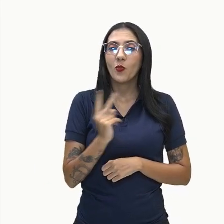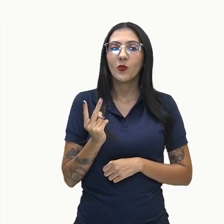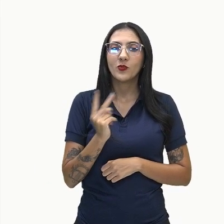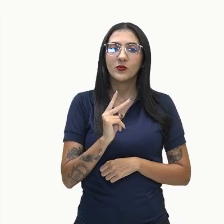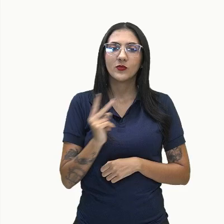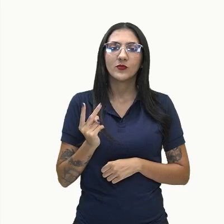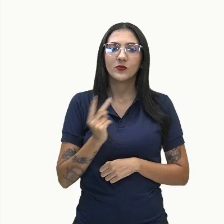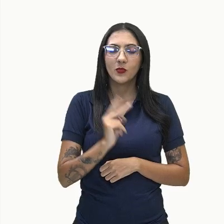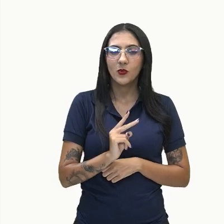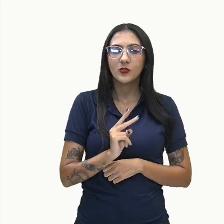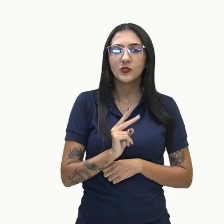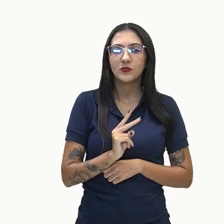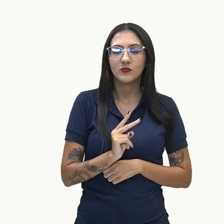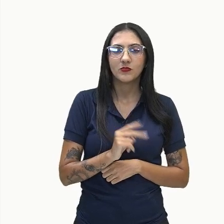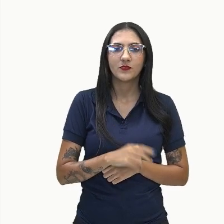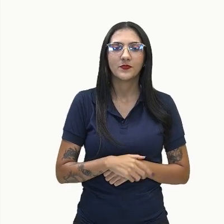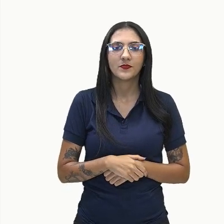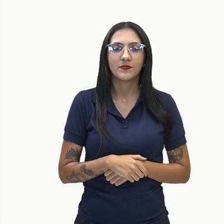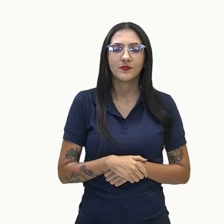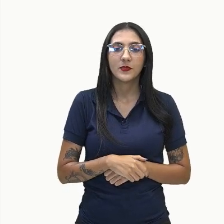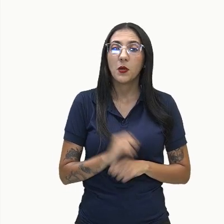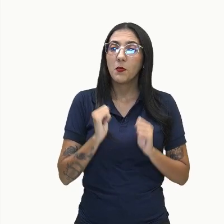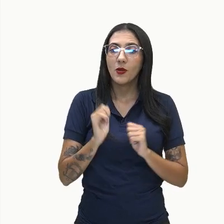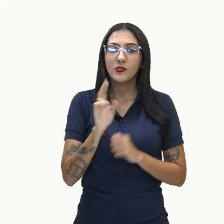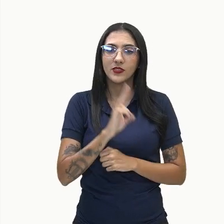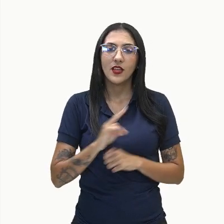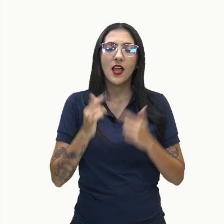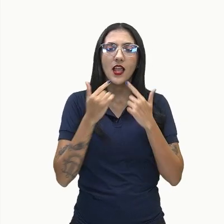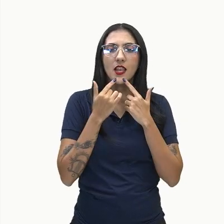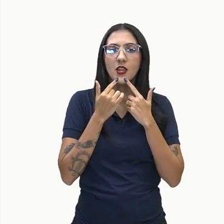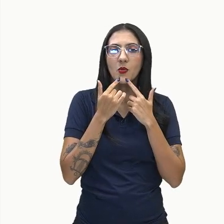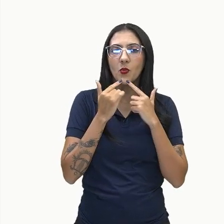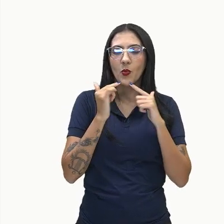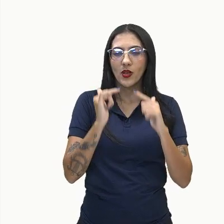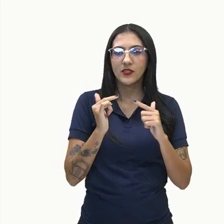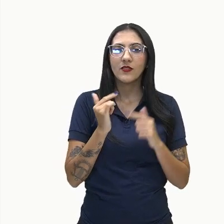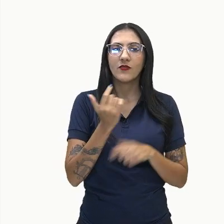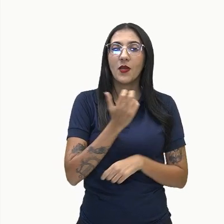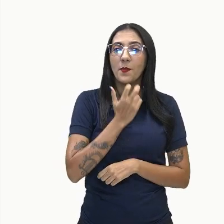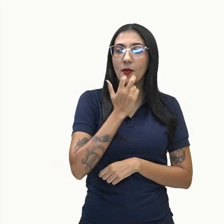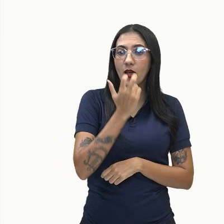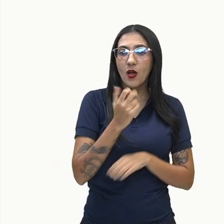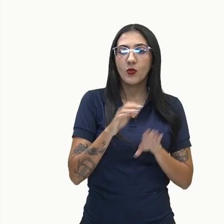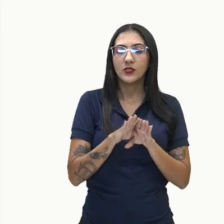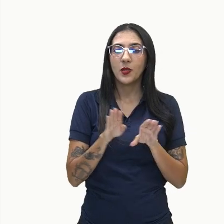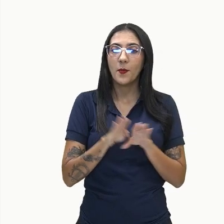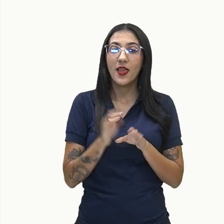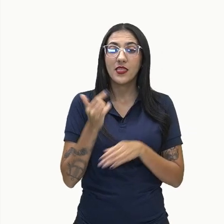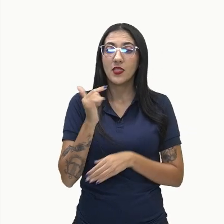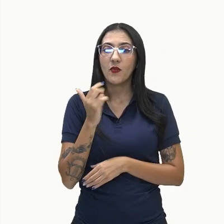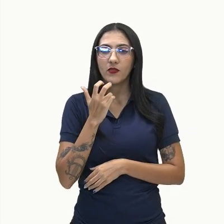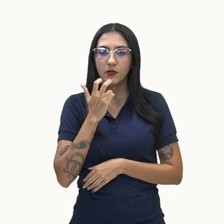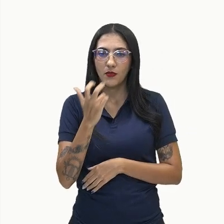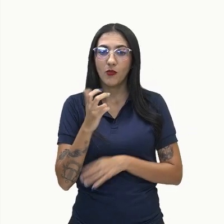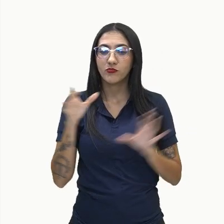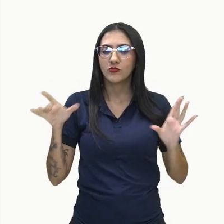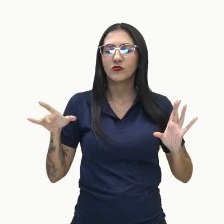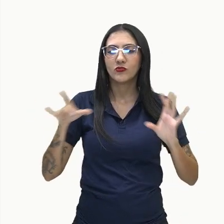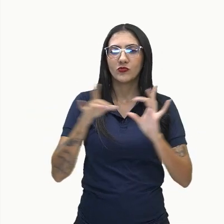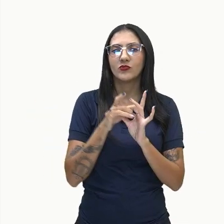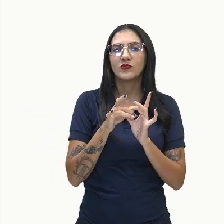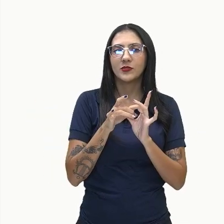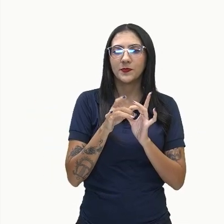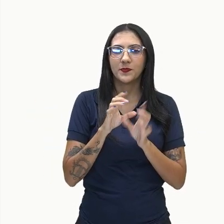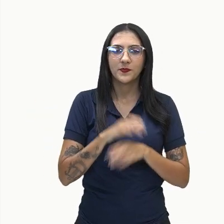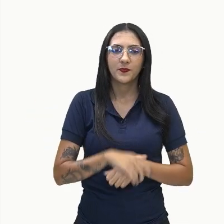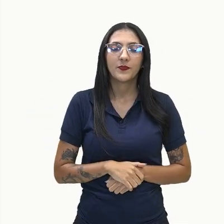linguagens juntas, ou seja, podemos utilizar a linguagem verbal e a linguagem não verbal juntas. E